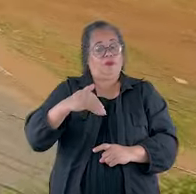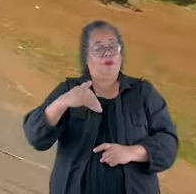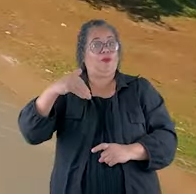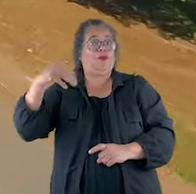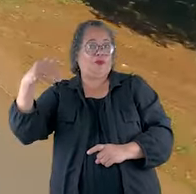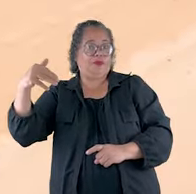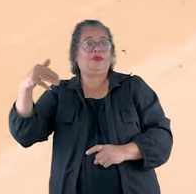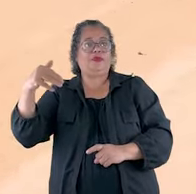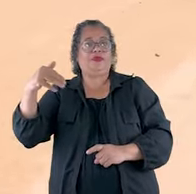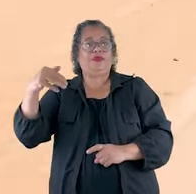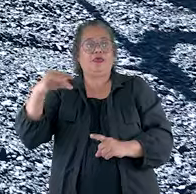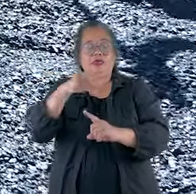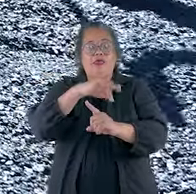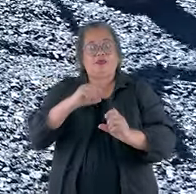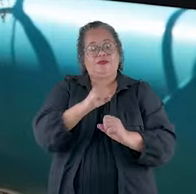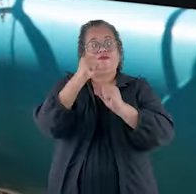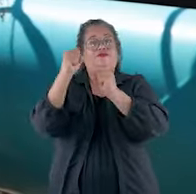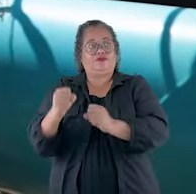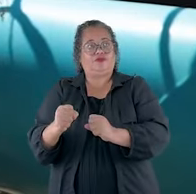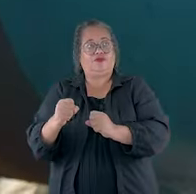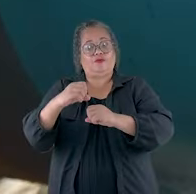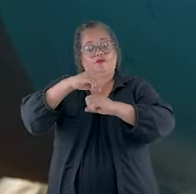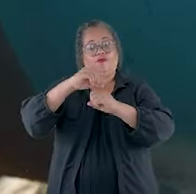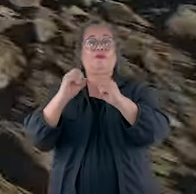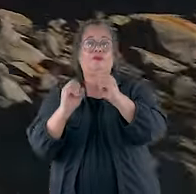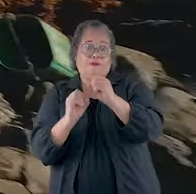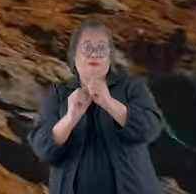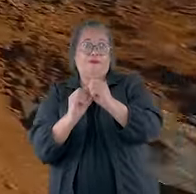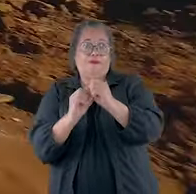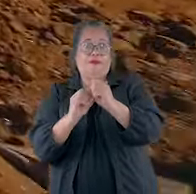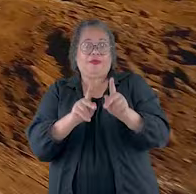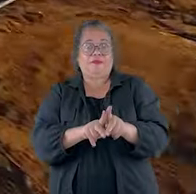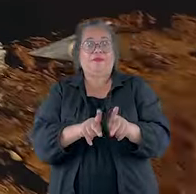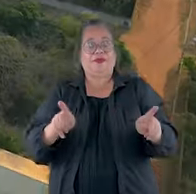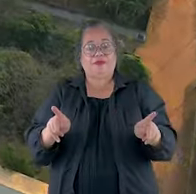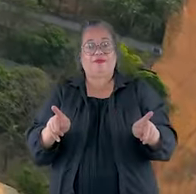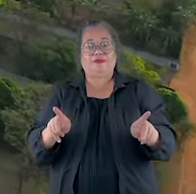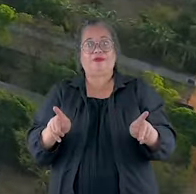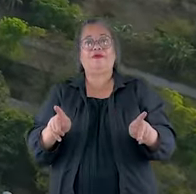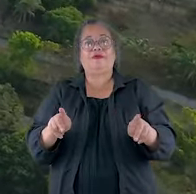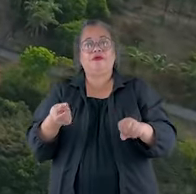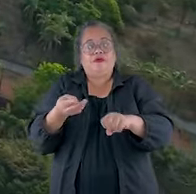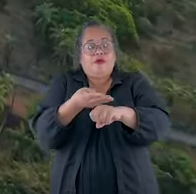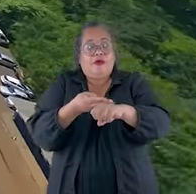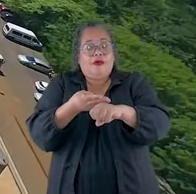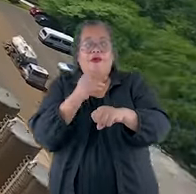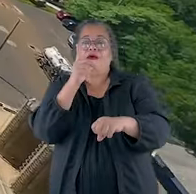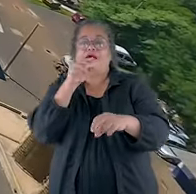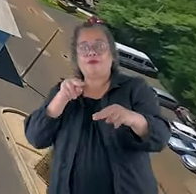no Alvorada, Morumbi, São Jorge, Shopping Parque, Chácaras